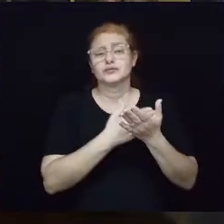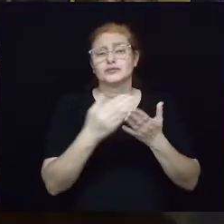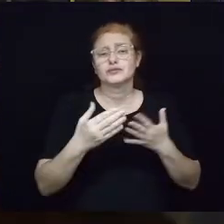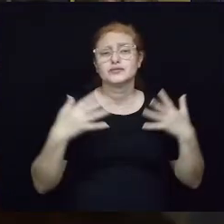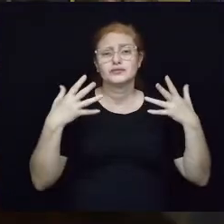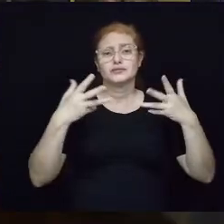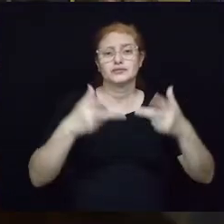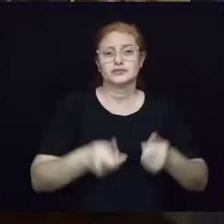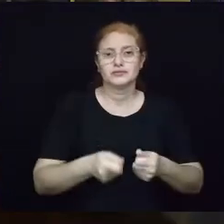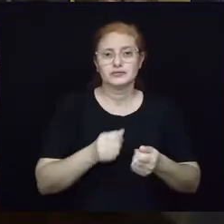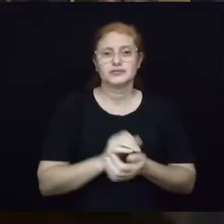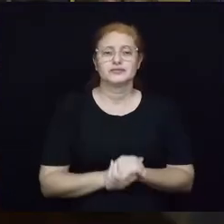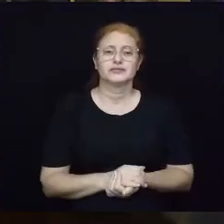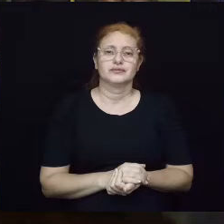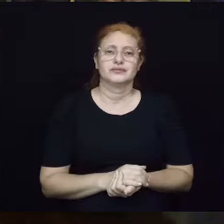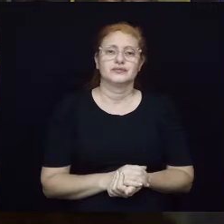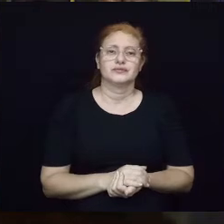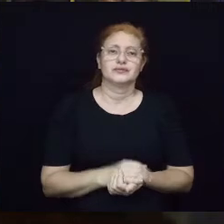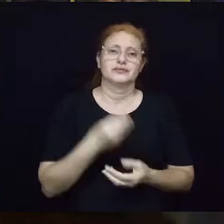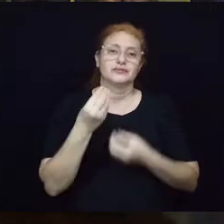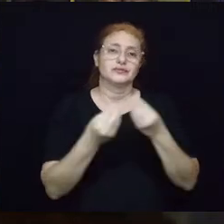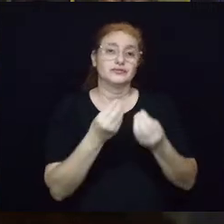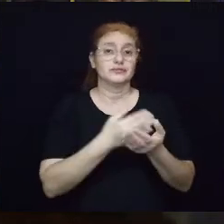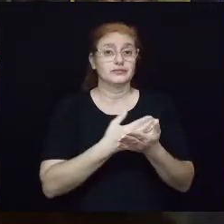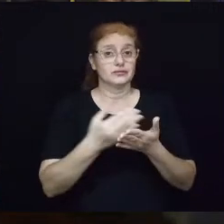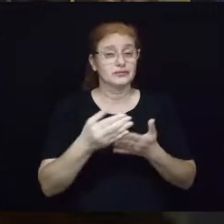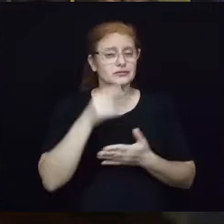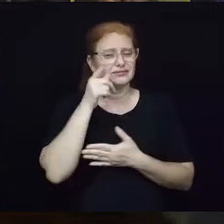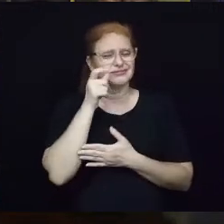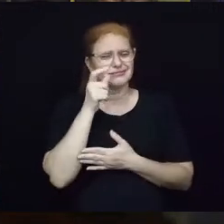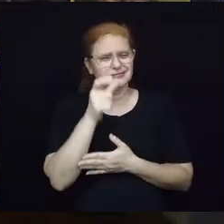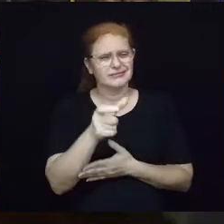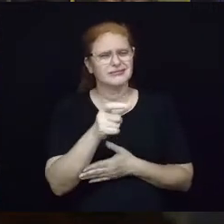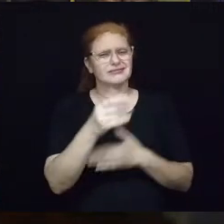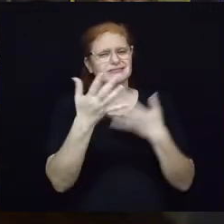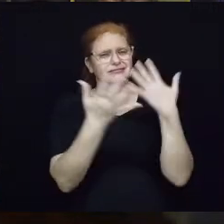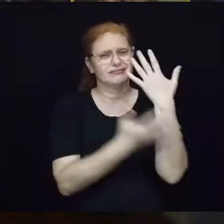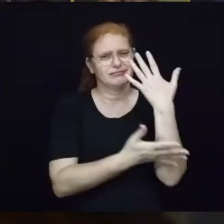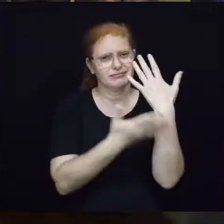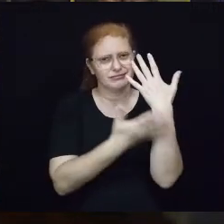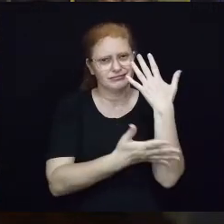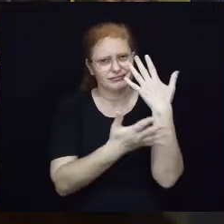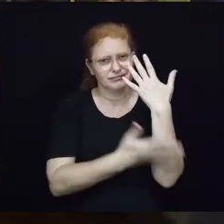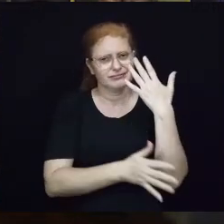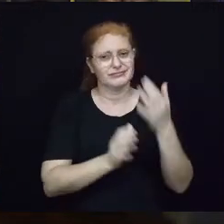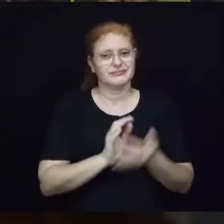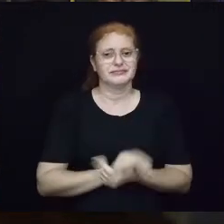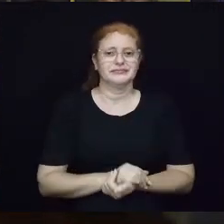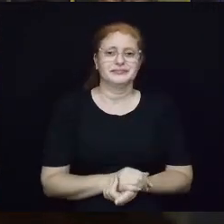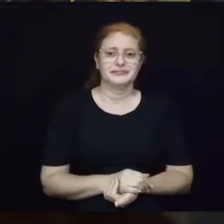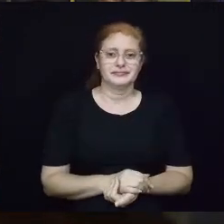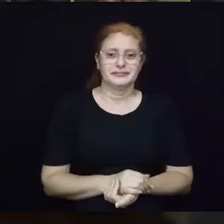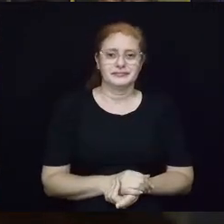de tudo, por onde começou esse teu interesse por madeira.